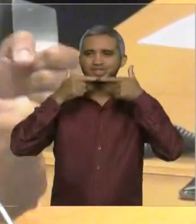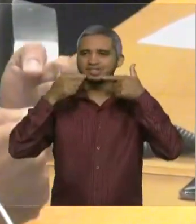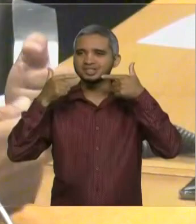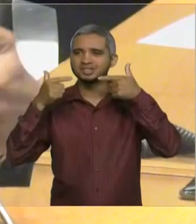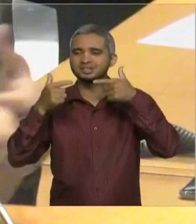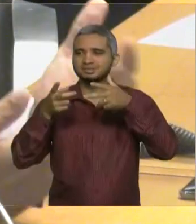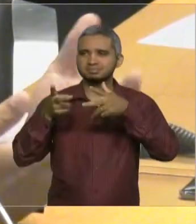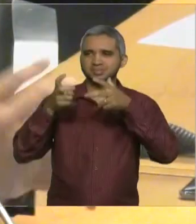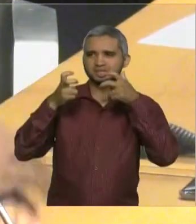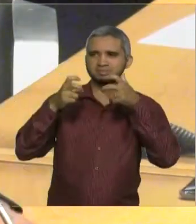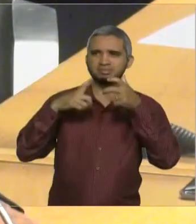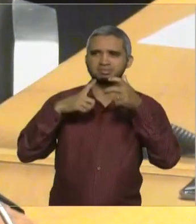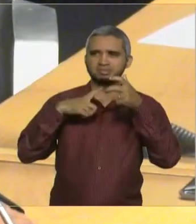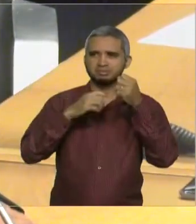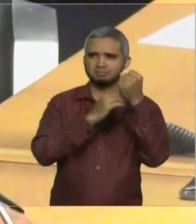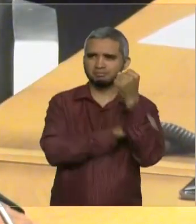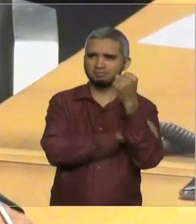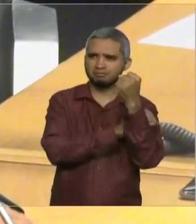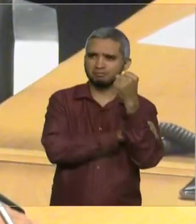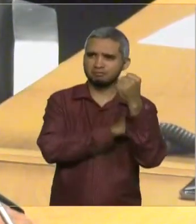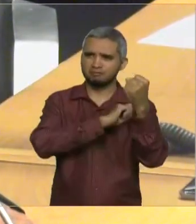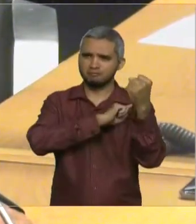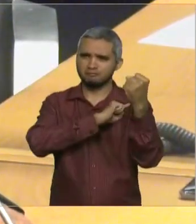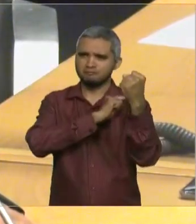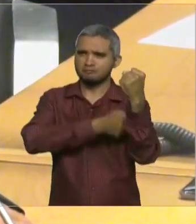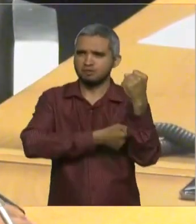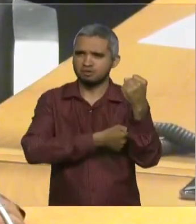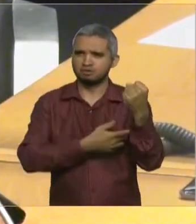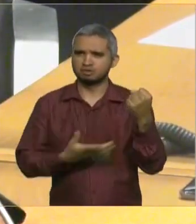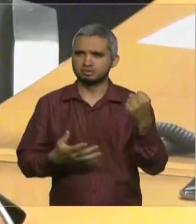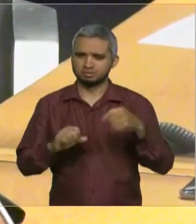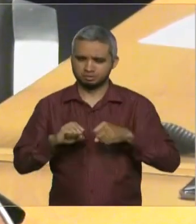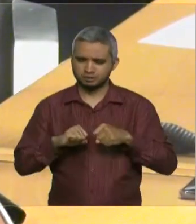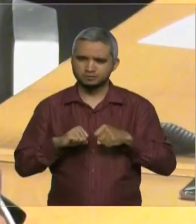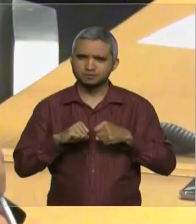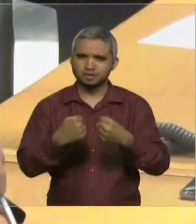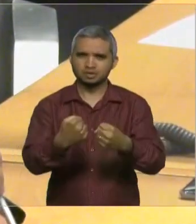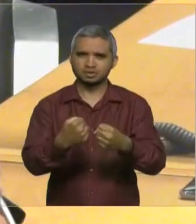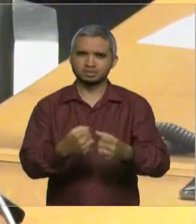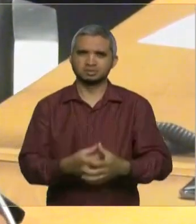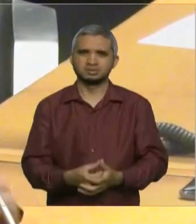muito maior do que nós conhecíamos. Mas, como eu disse, se Deus deu